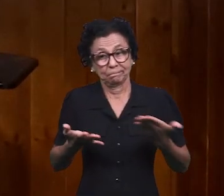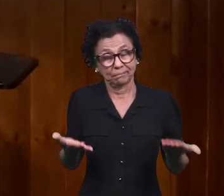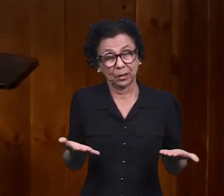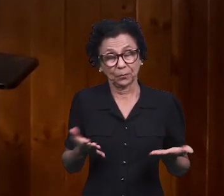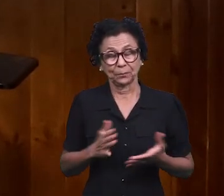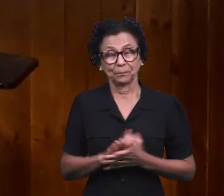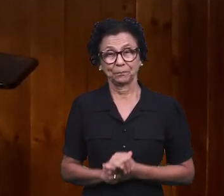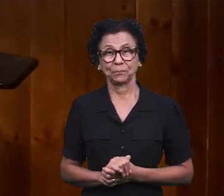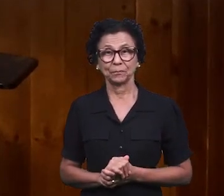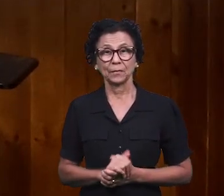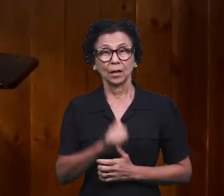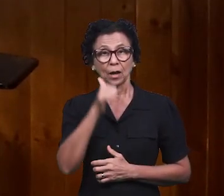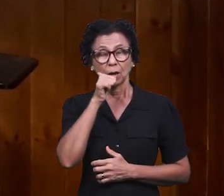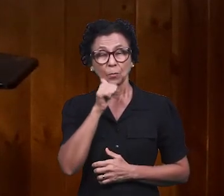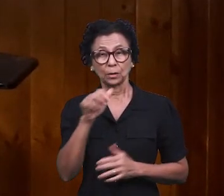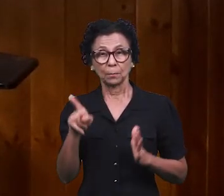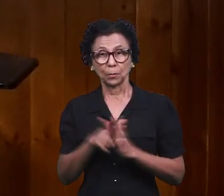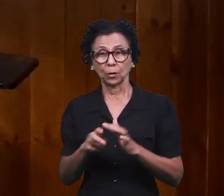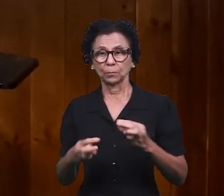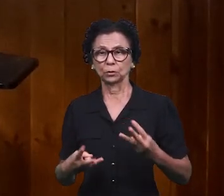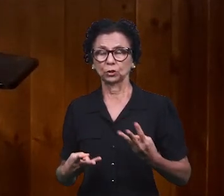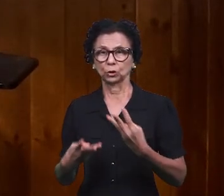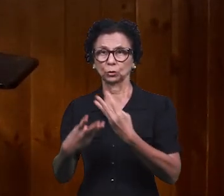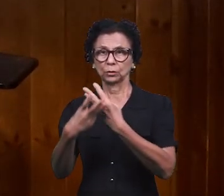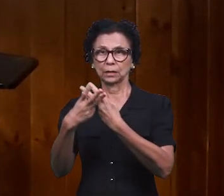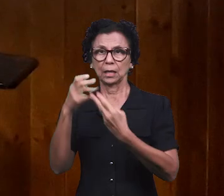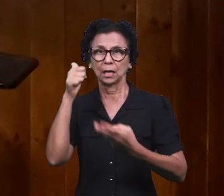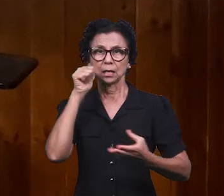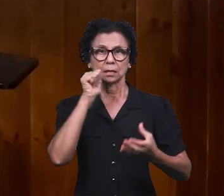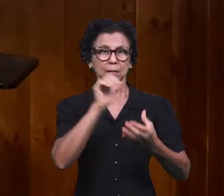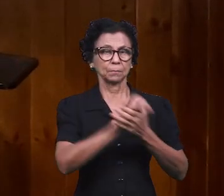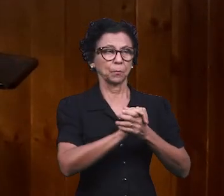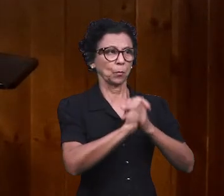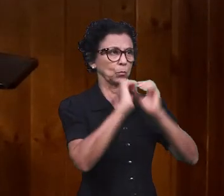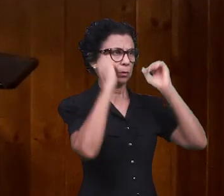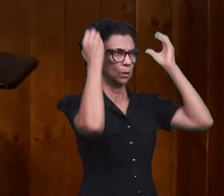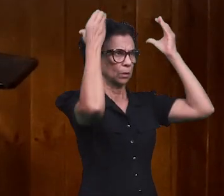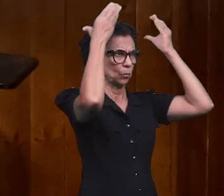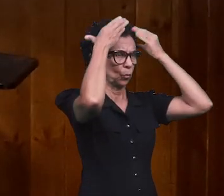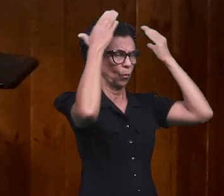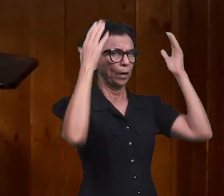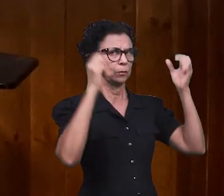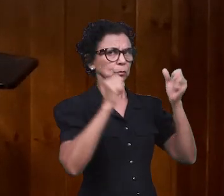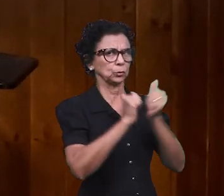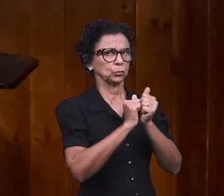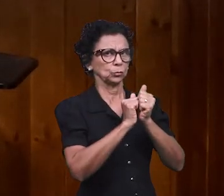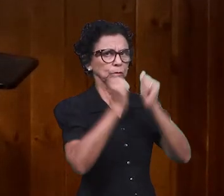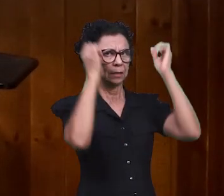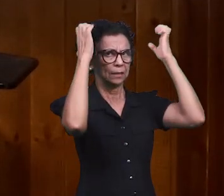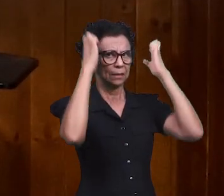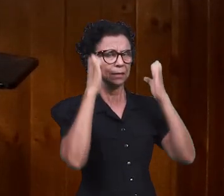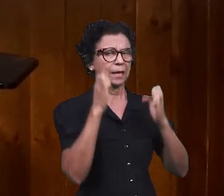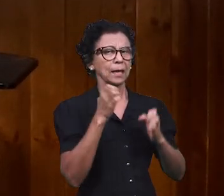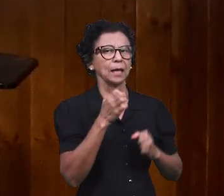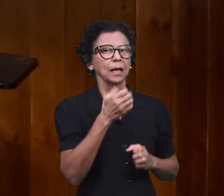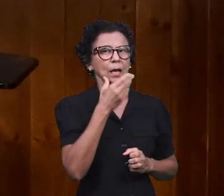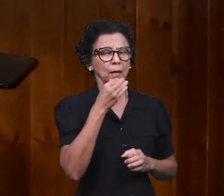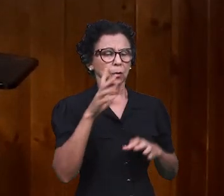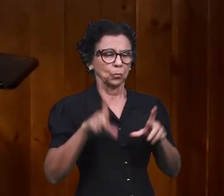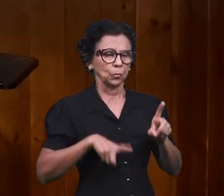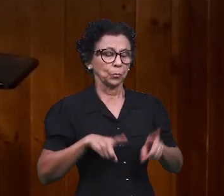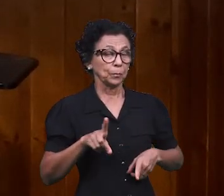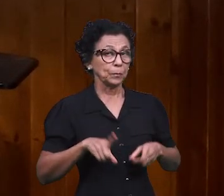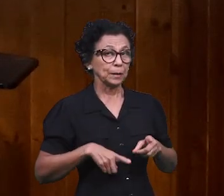Esther, uma judia, esposa do rei, junto com seu primo Mardoqueu, ela intercede,